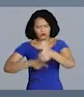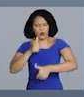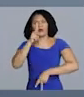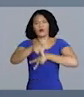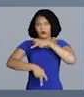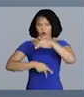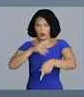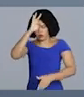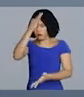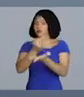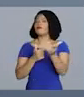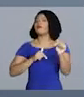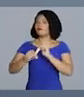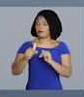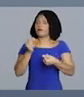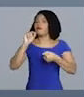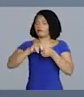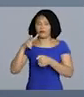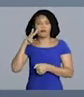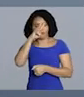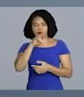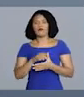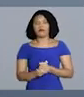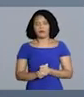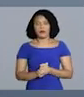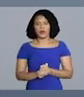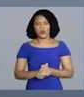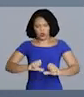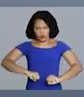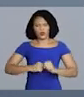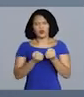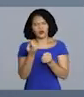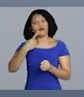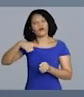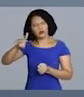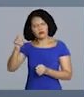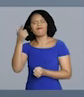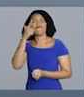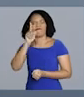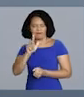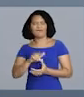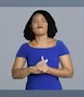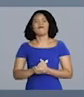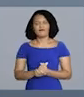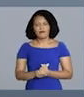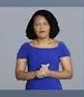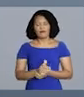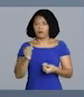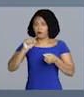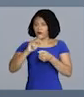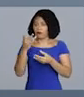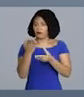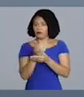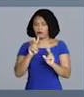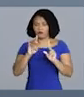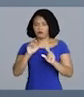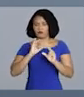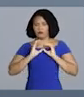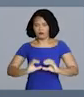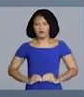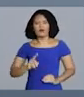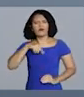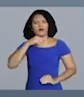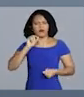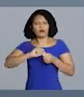pelo povo, a fé e o meu trabalho me fizeram vencer. Com muito esforço, fui lá e consegui. Fiz no PROCON e no Viva Cidadão